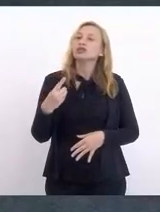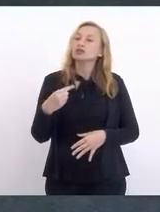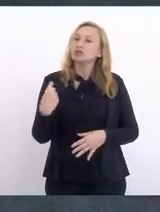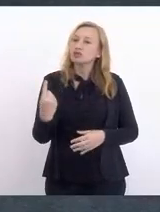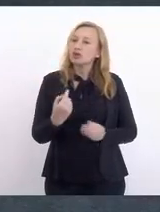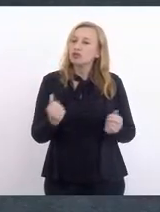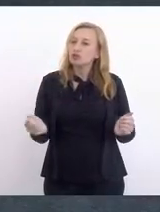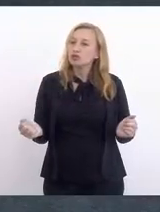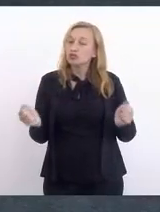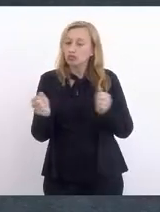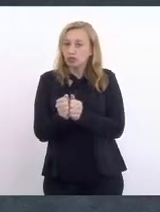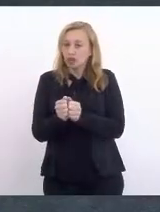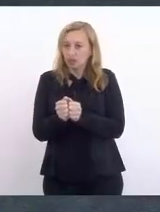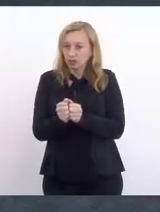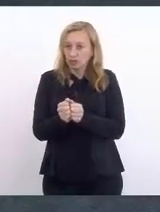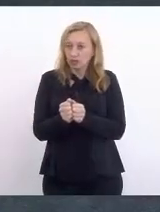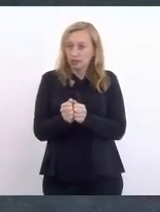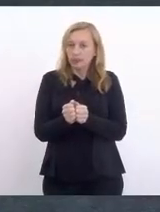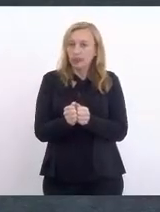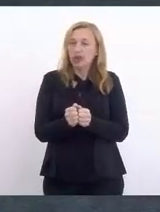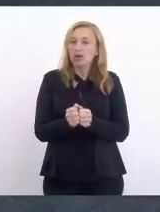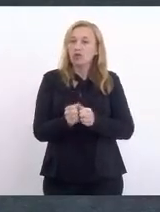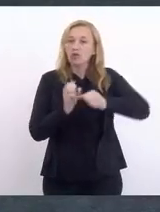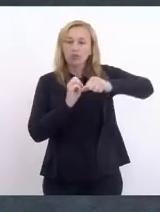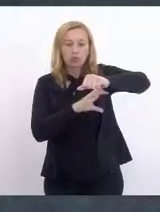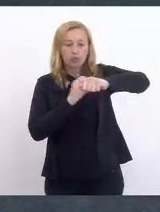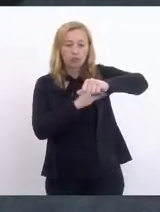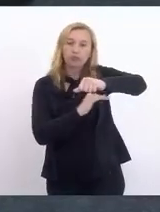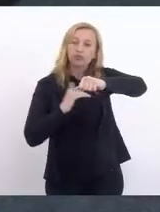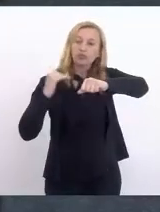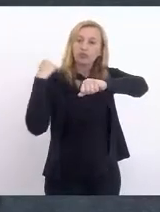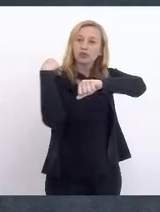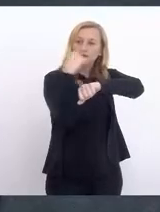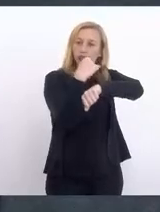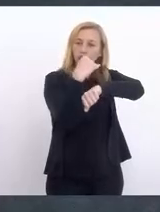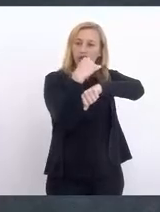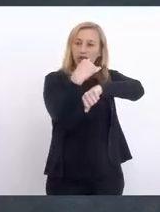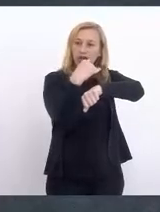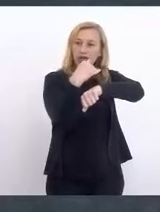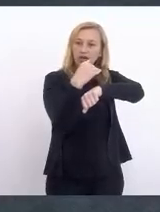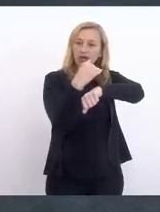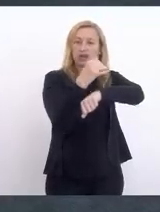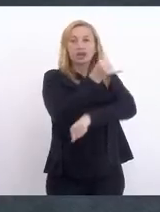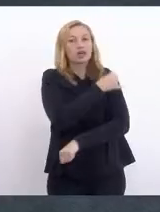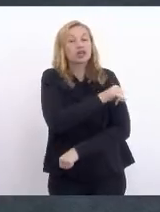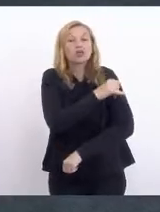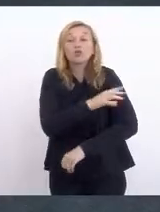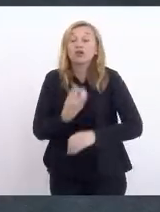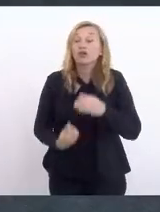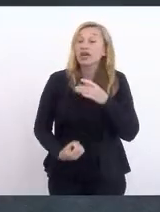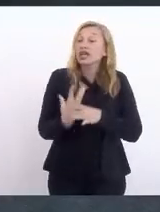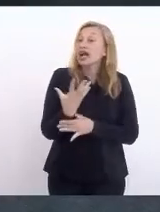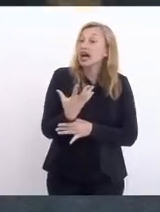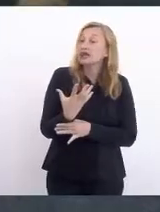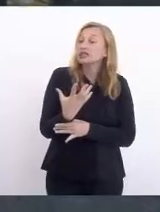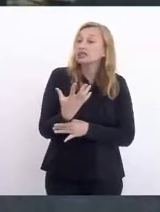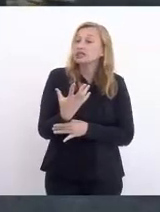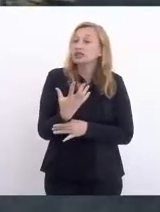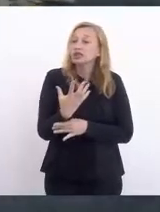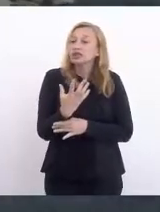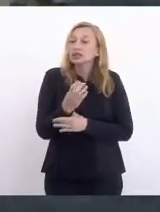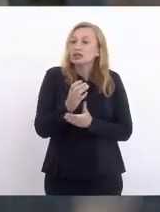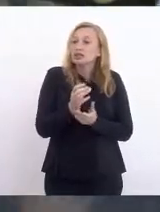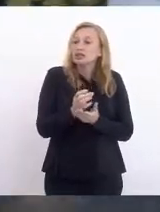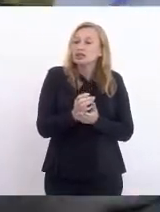coadjuvantes o programa supera Rio ele foi criado para